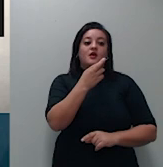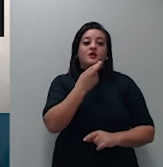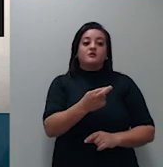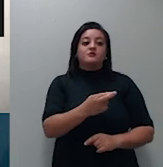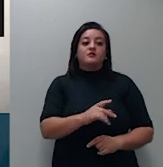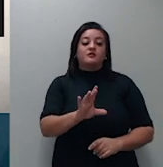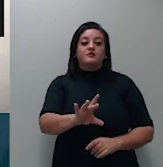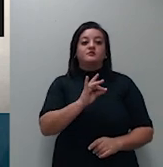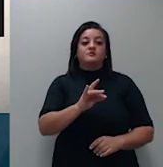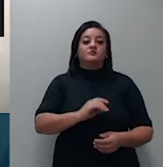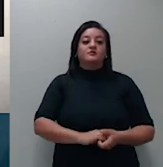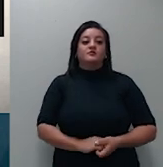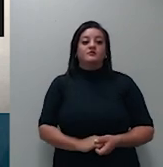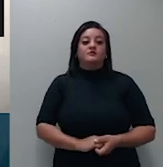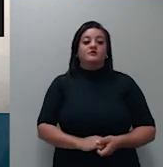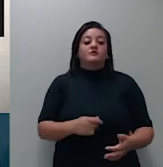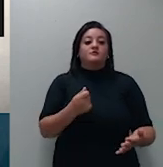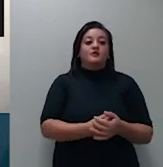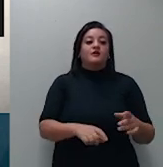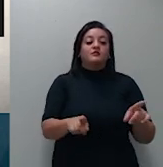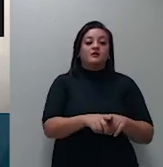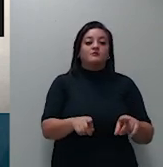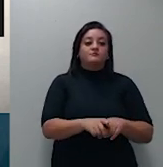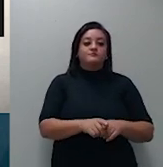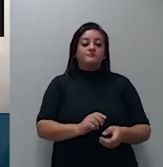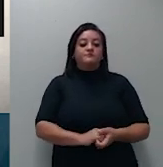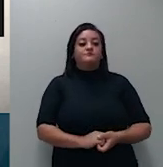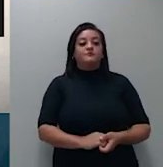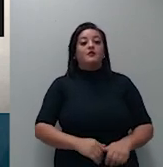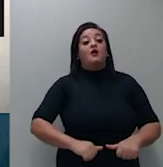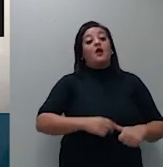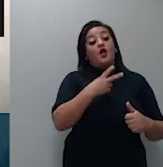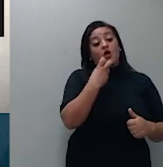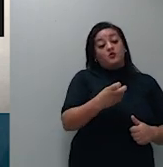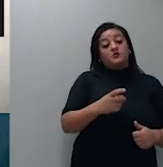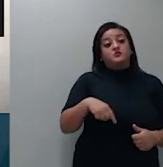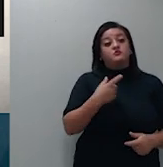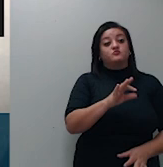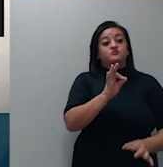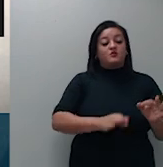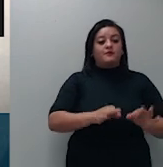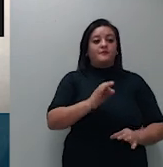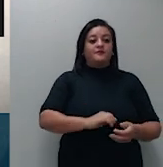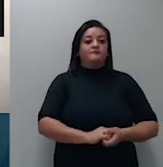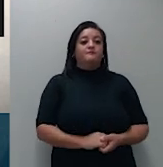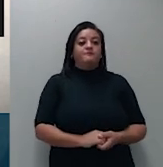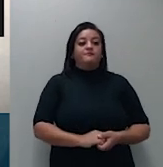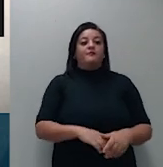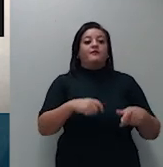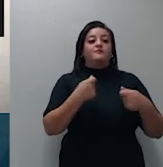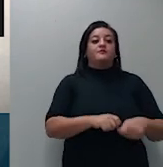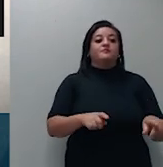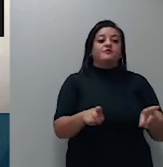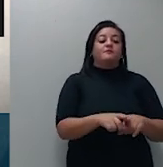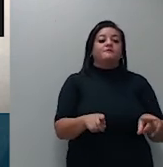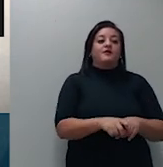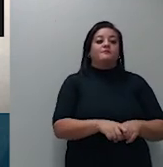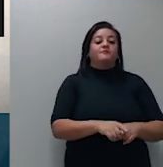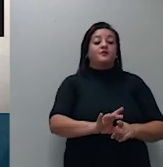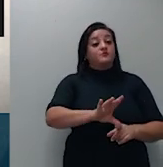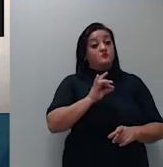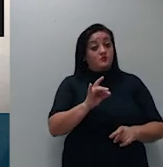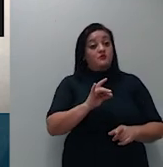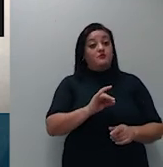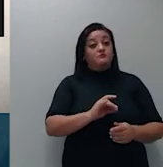decorrentes dessa escolha e não se habilitar mas reconhecemos no julgamento que era possível